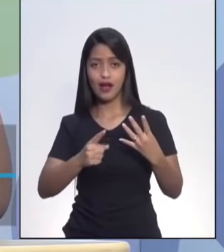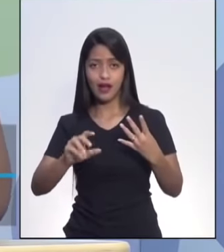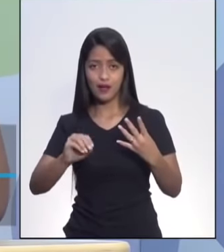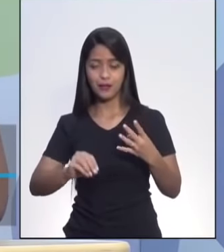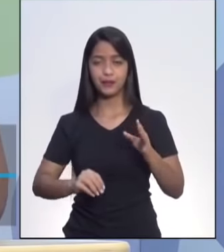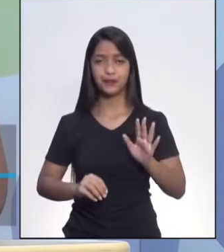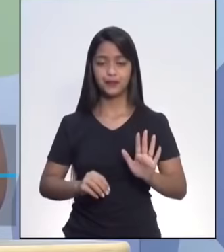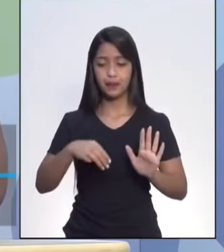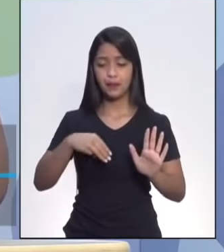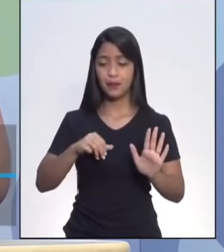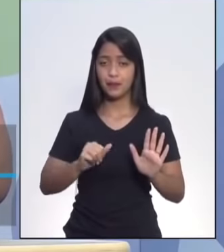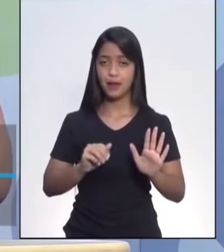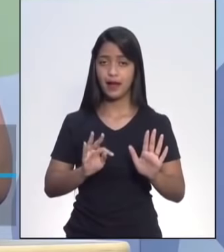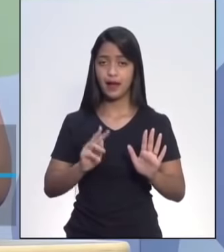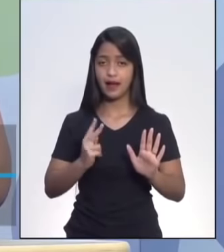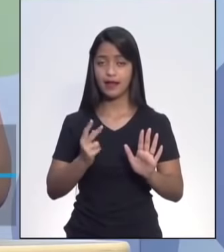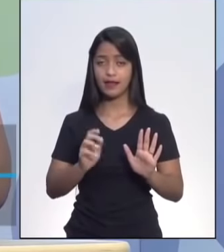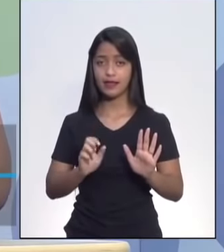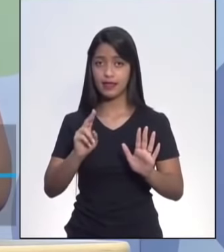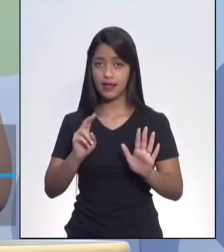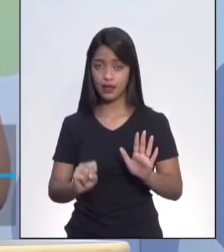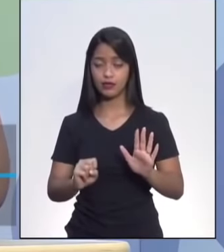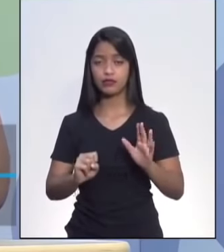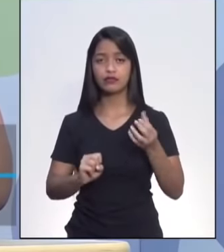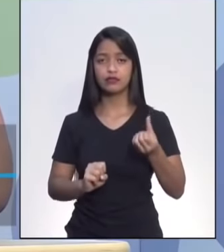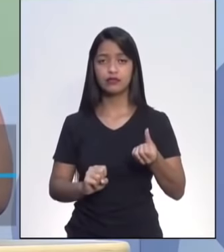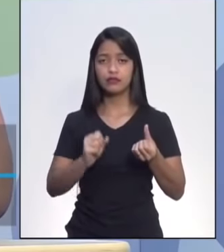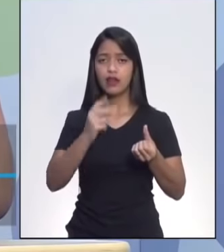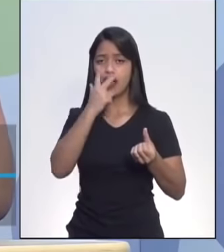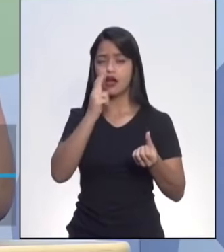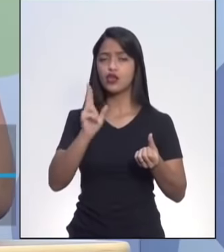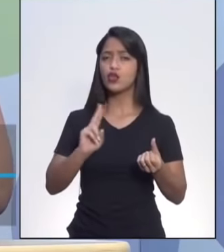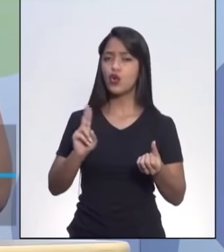Correia, Enton, eu acho que é Enton ou